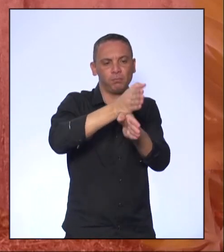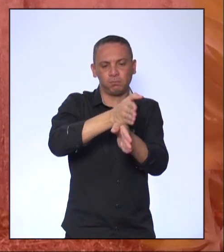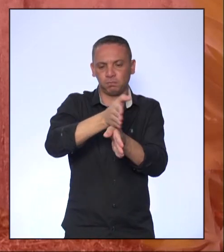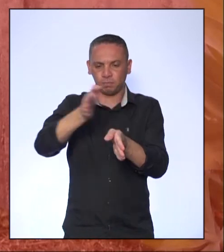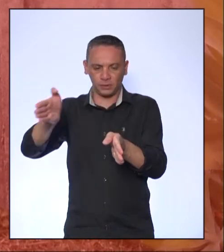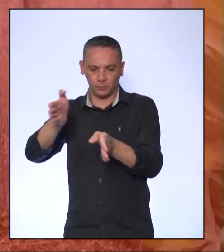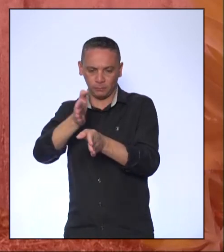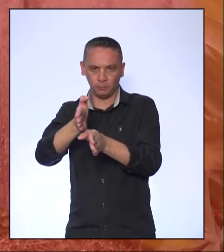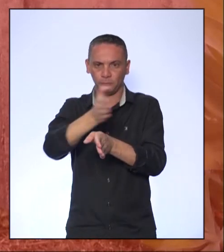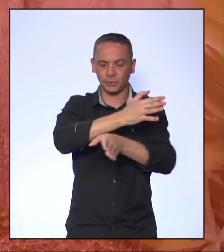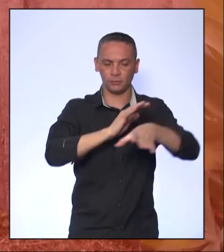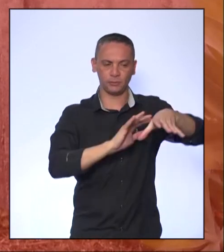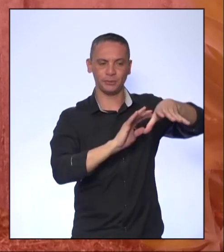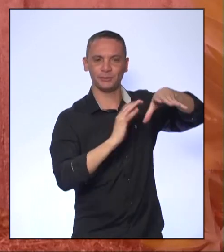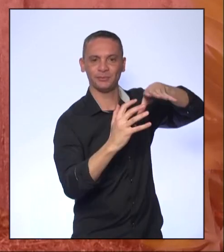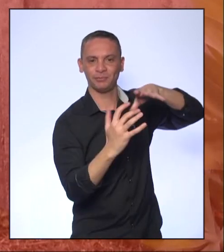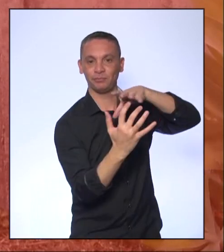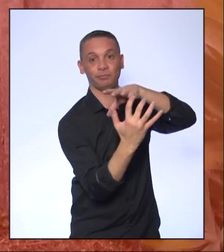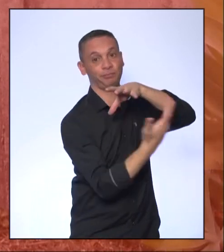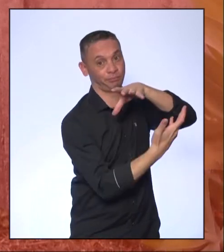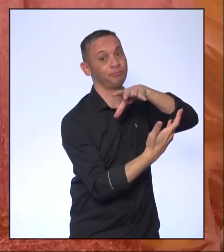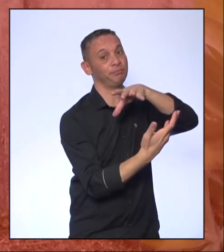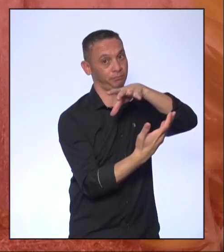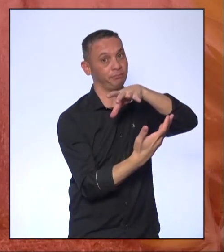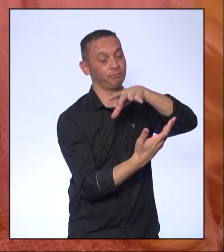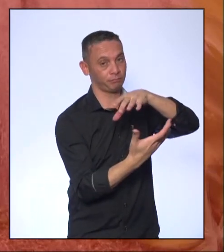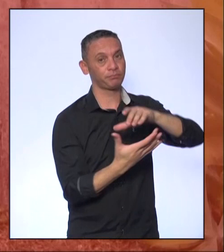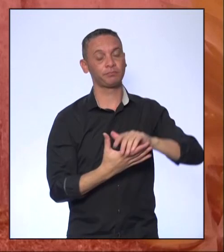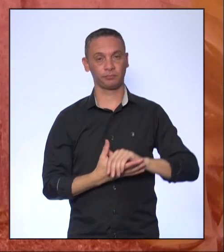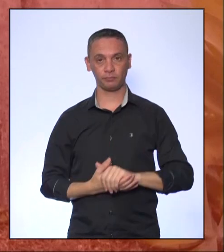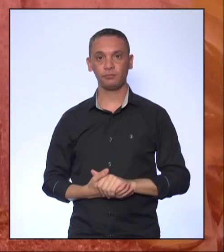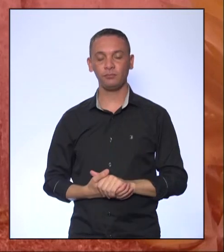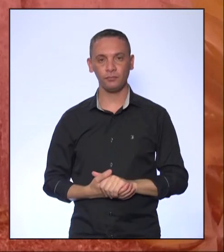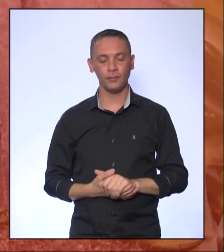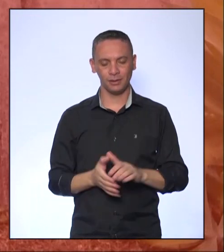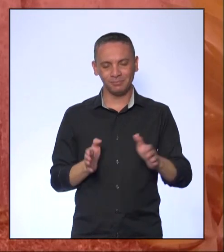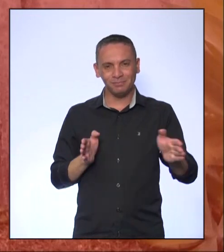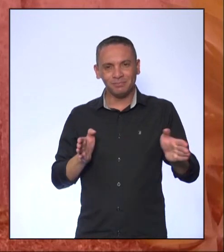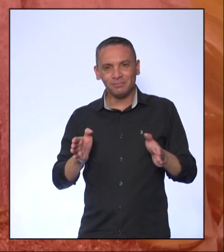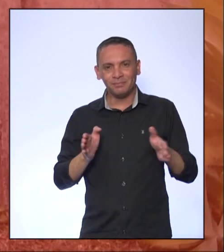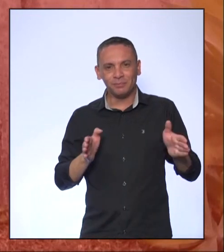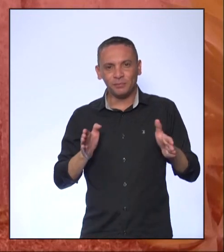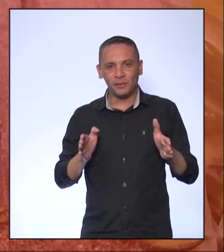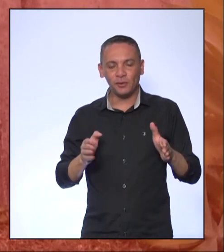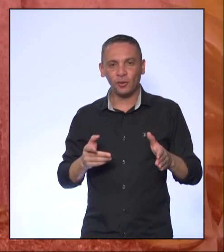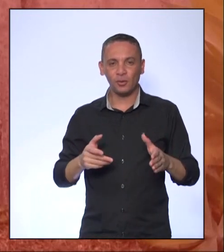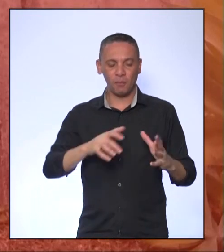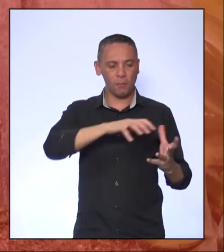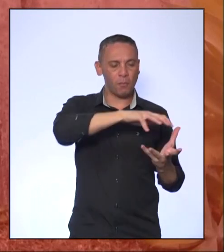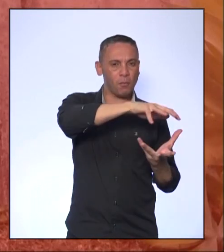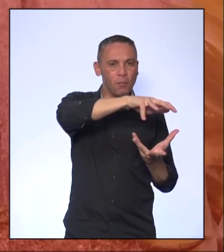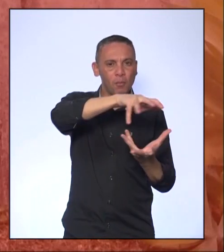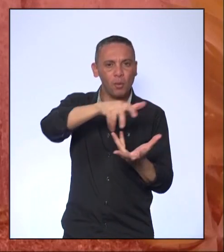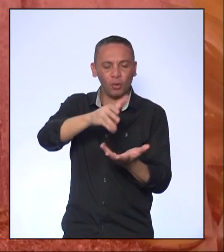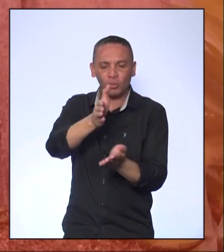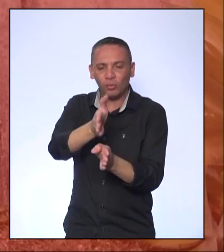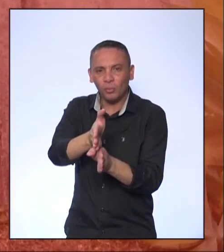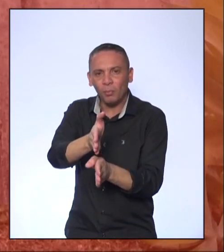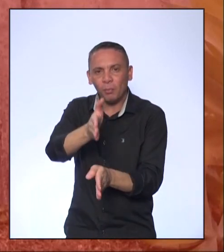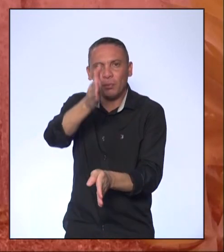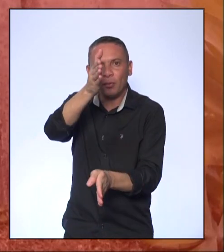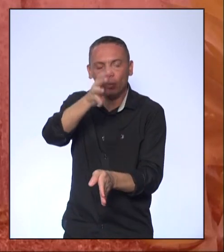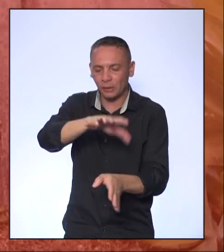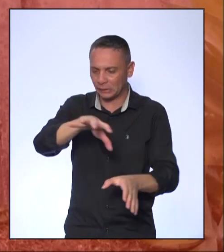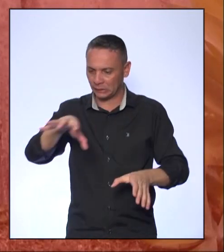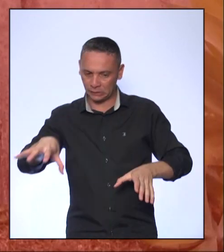lado ocidental e capitalista do resto da Alemanha Oriental. Nesse período, em que o mundo estava basicamente dividido entre